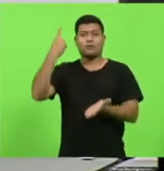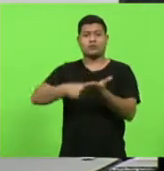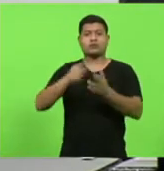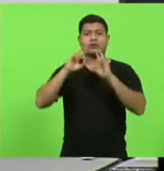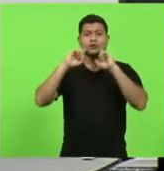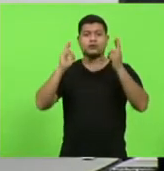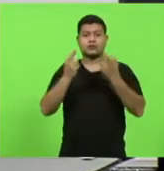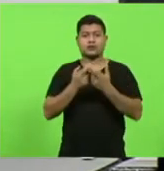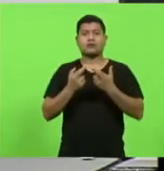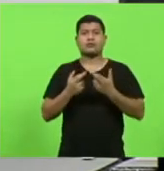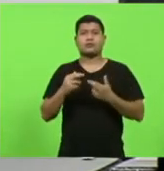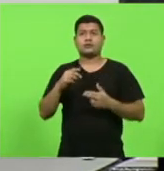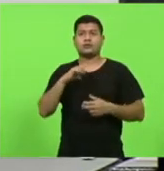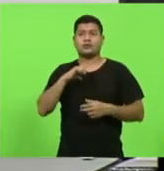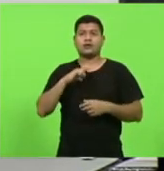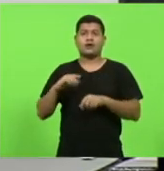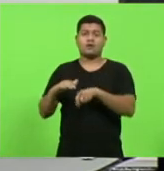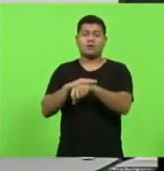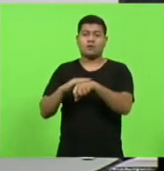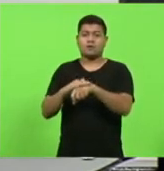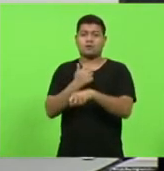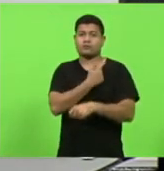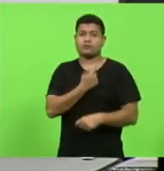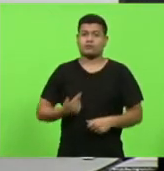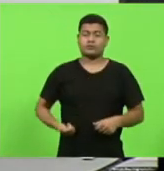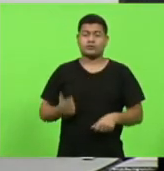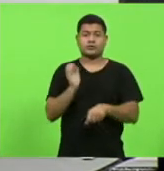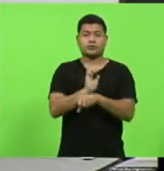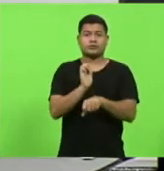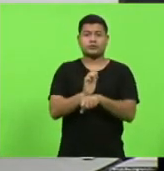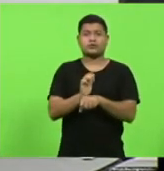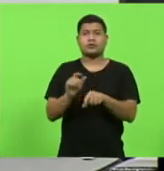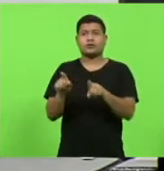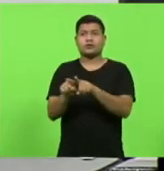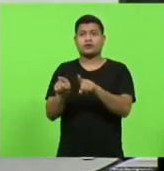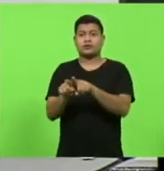para conciliação entre o governo federal e o governo estadual.